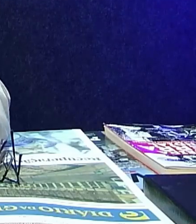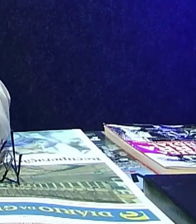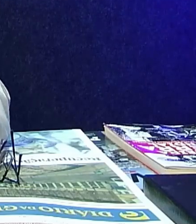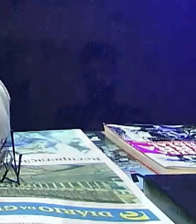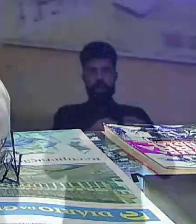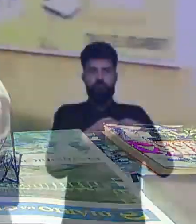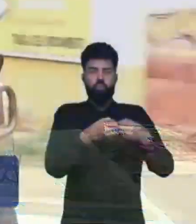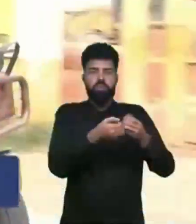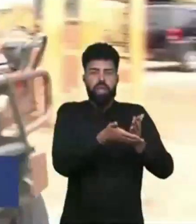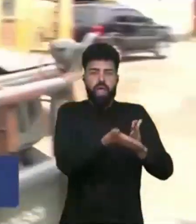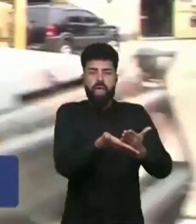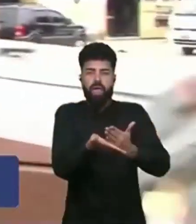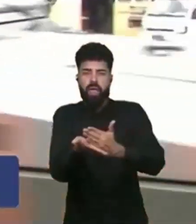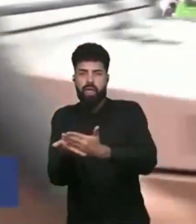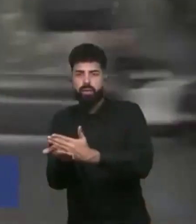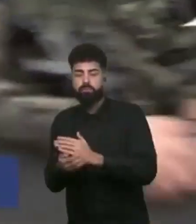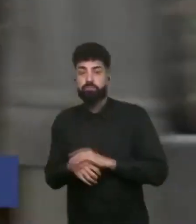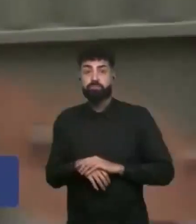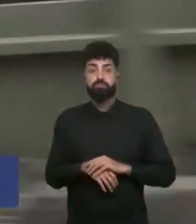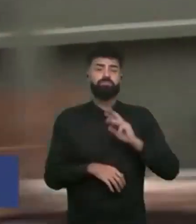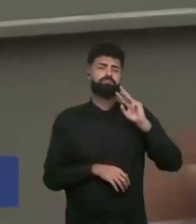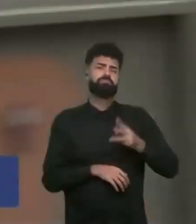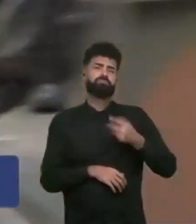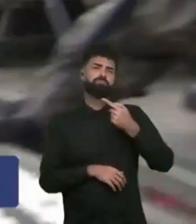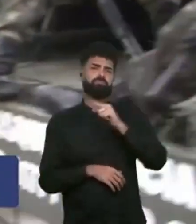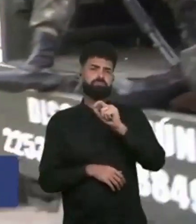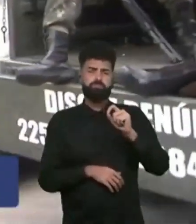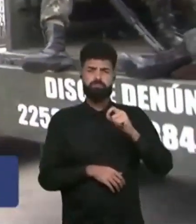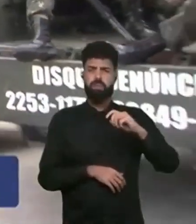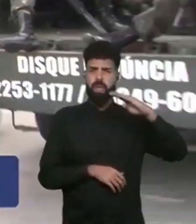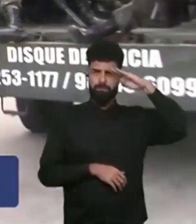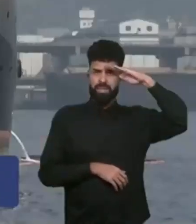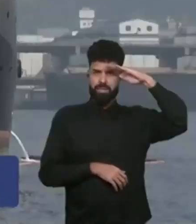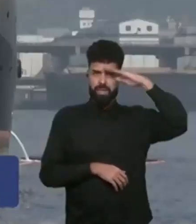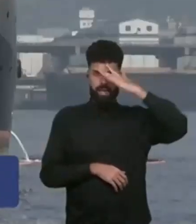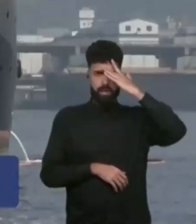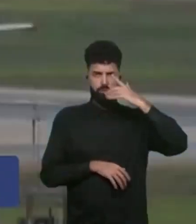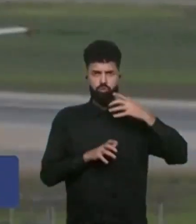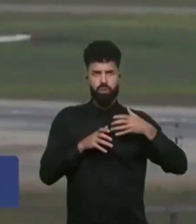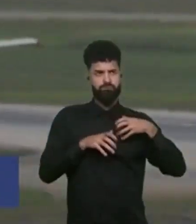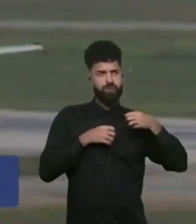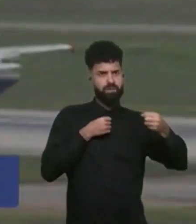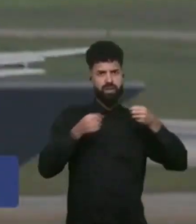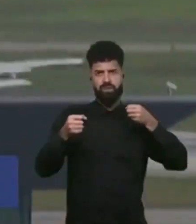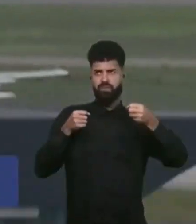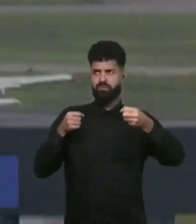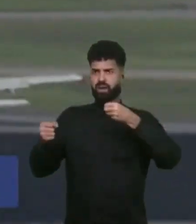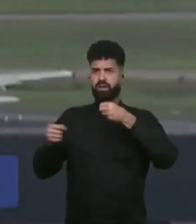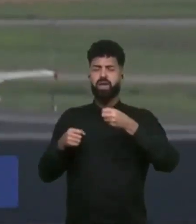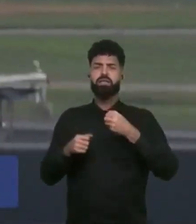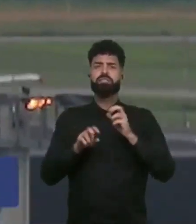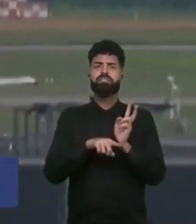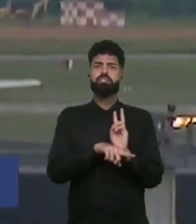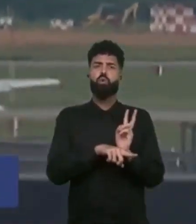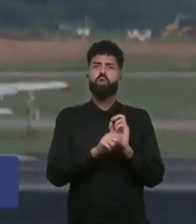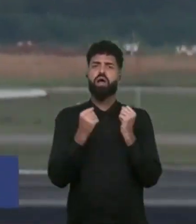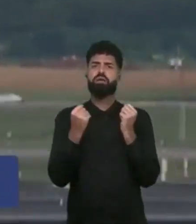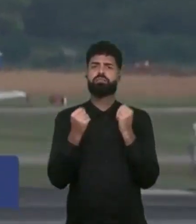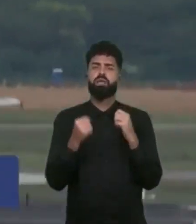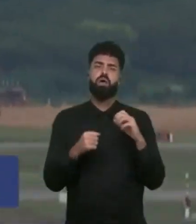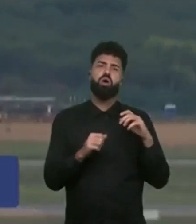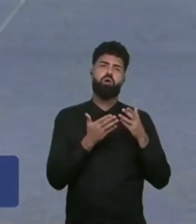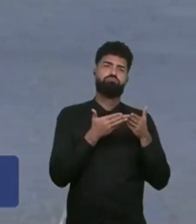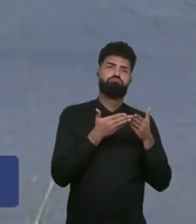Passos. Governo federal vai usar as Forças Armadas para combater o crime organizado em portos e